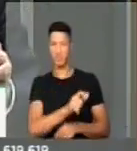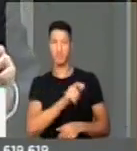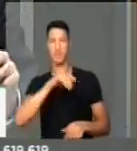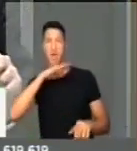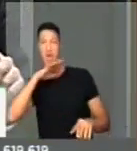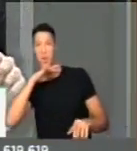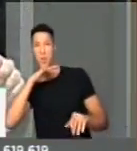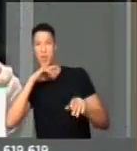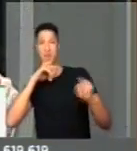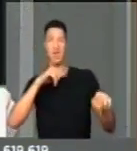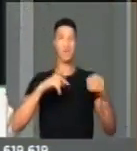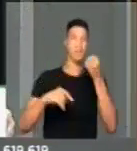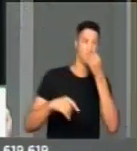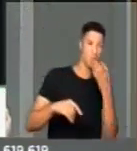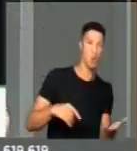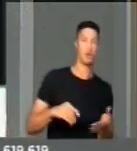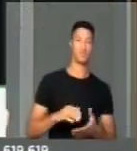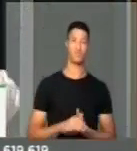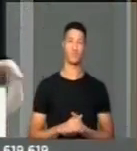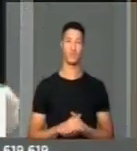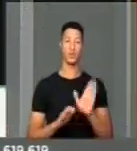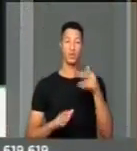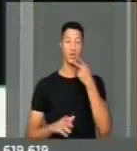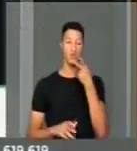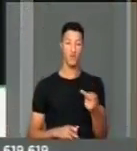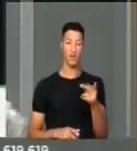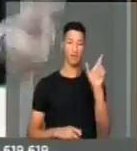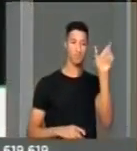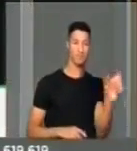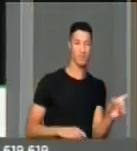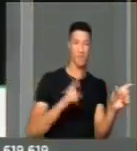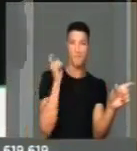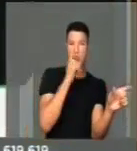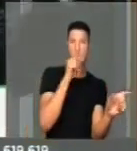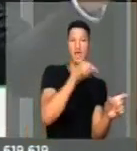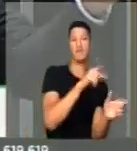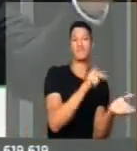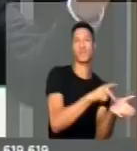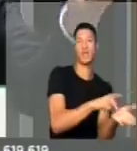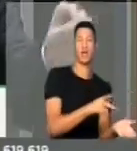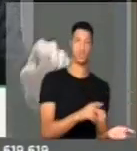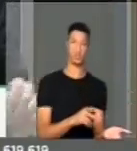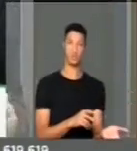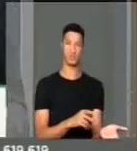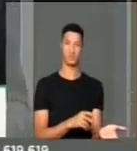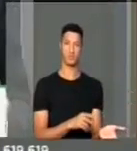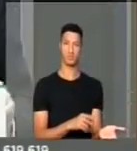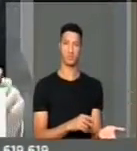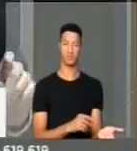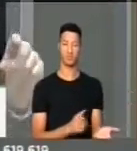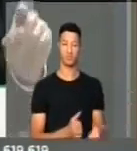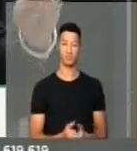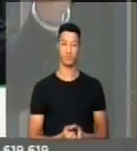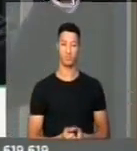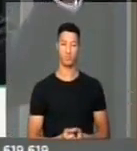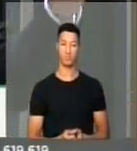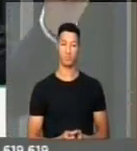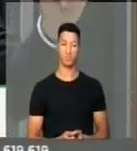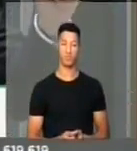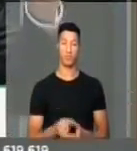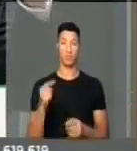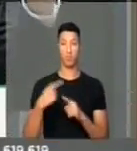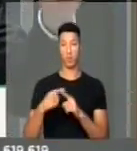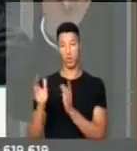é ruim, é porque a pessoa é boa. Quando eles falam que a pessoa é mentirosa, é porque a pessoa não é mentirosa.